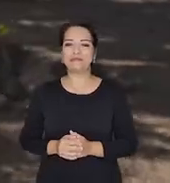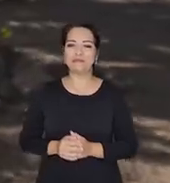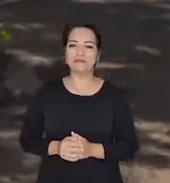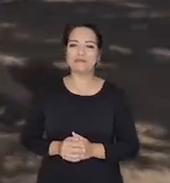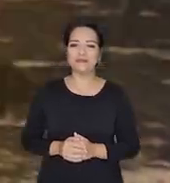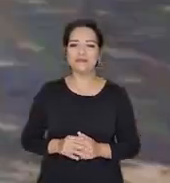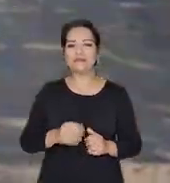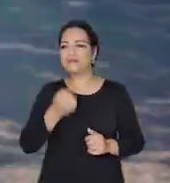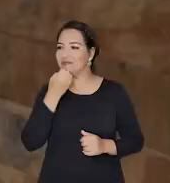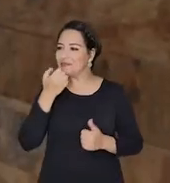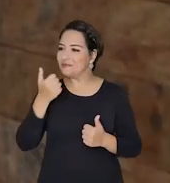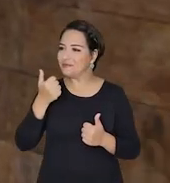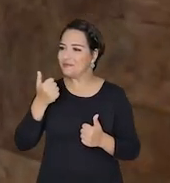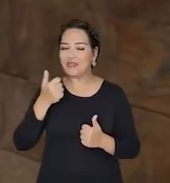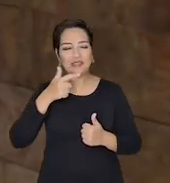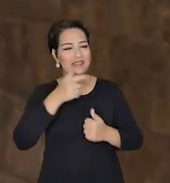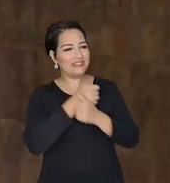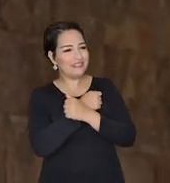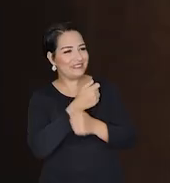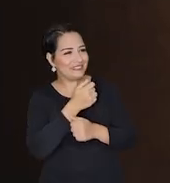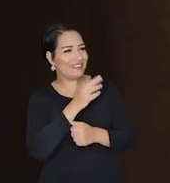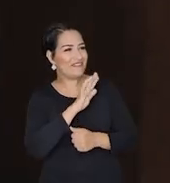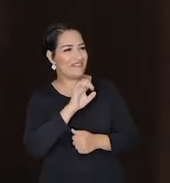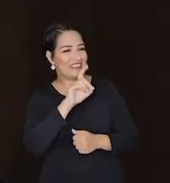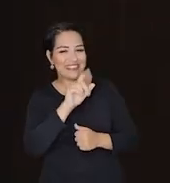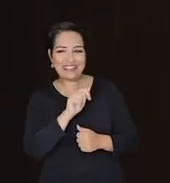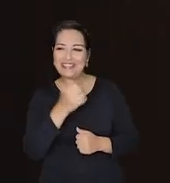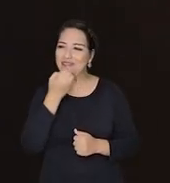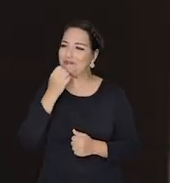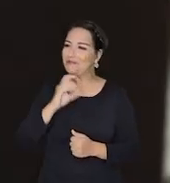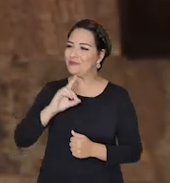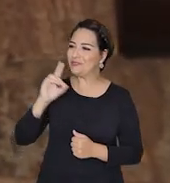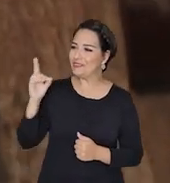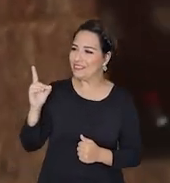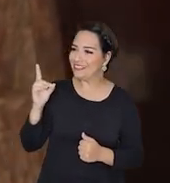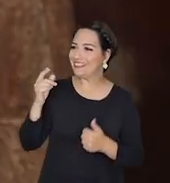E aí, tudo bem? Oi, Fernanda.